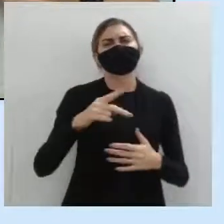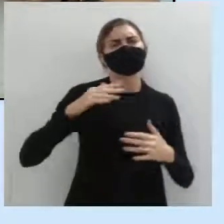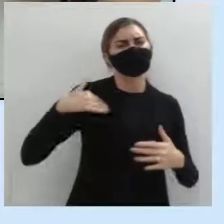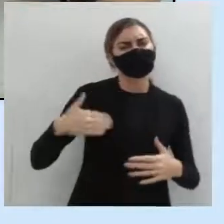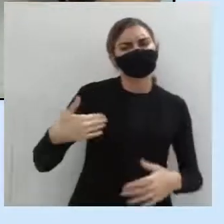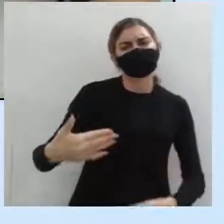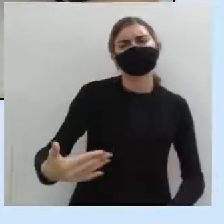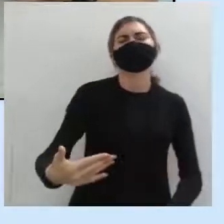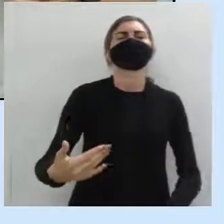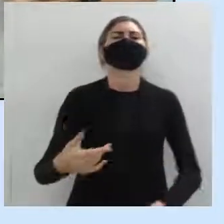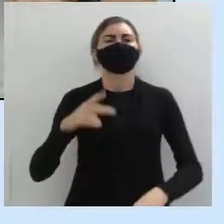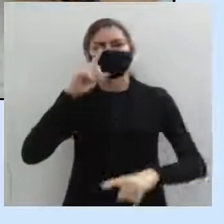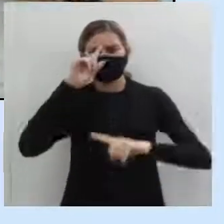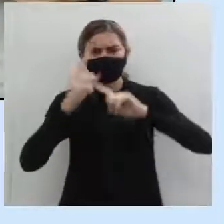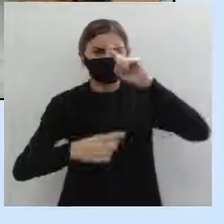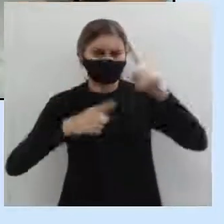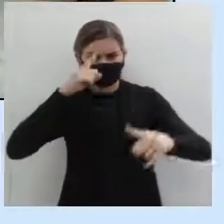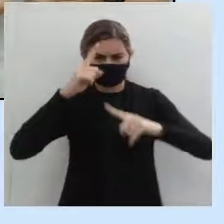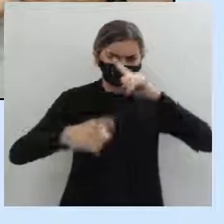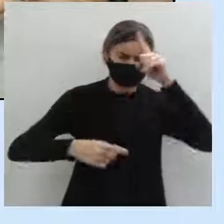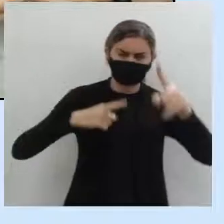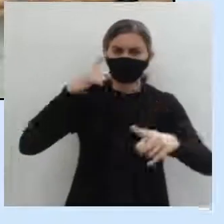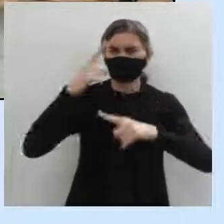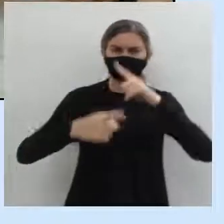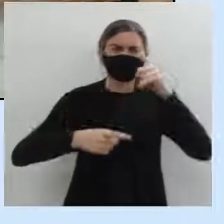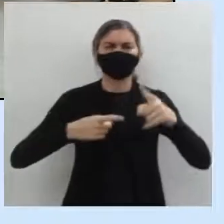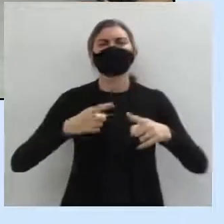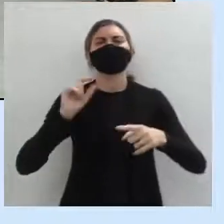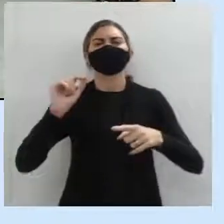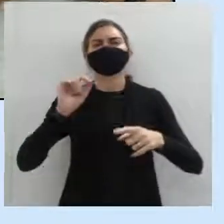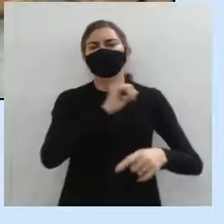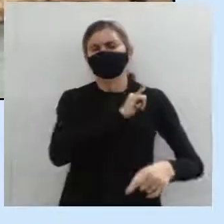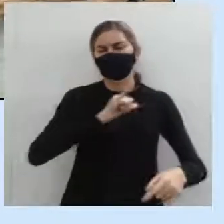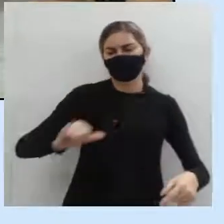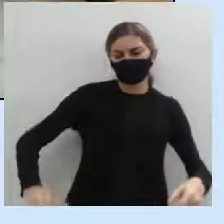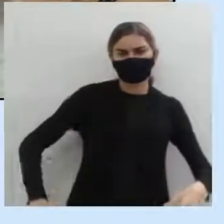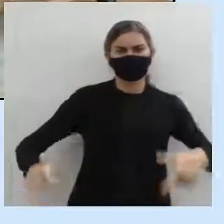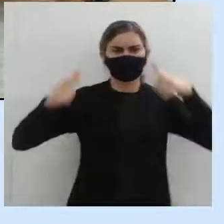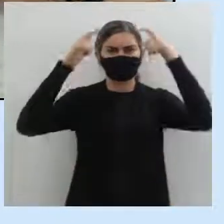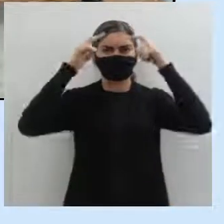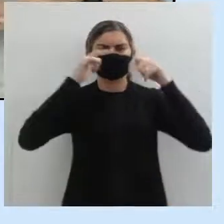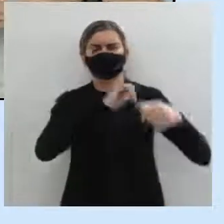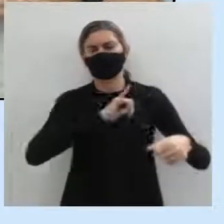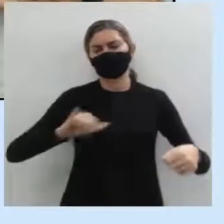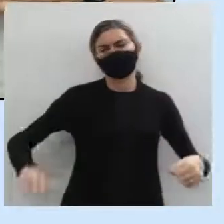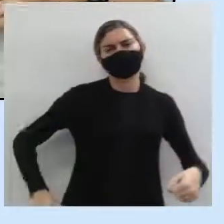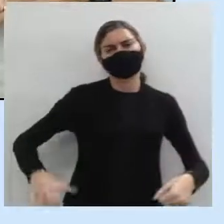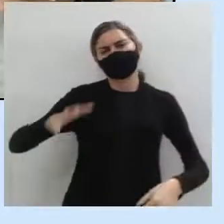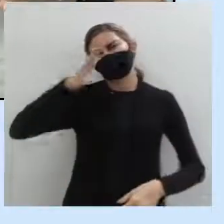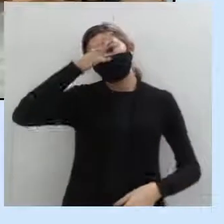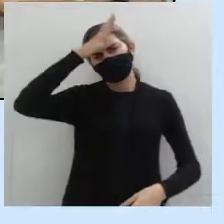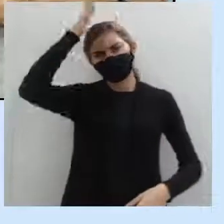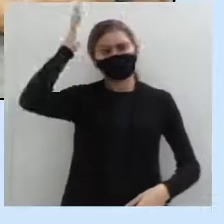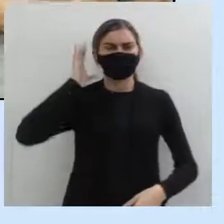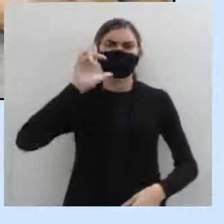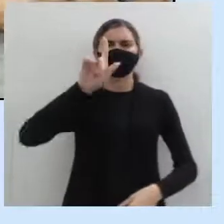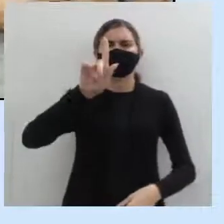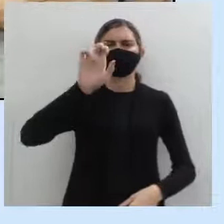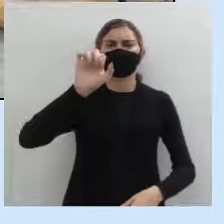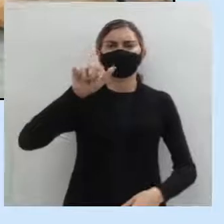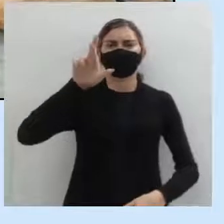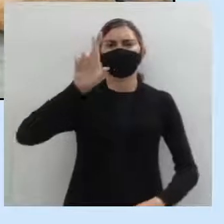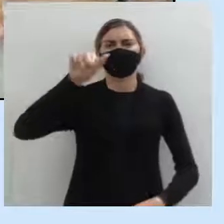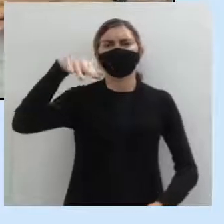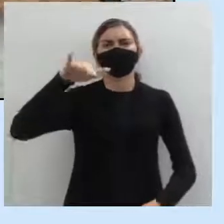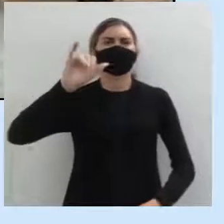seguiam as ordens, seguiam os desígnios do imperador do Sacro Império Romano Germânico.